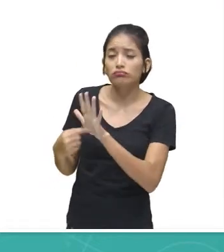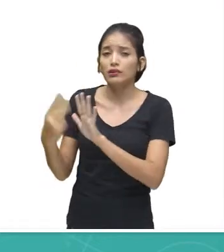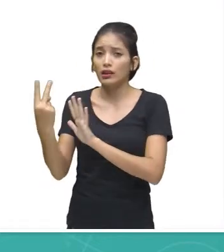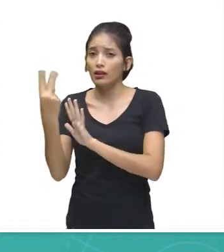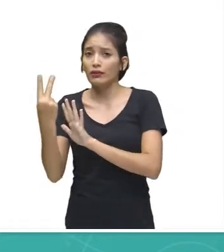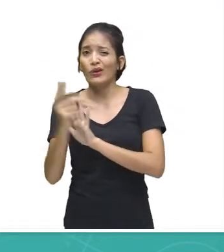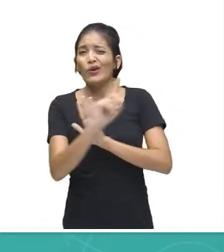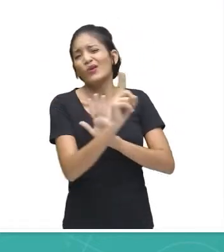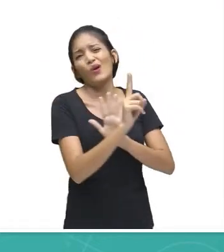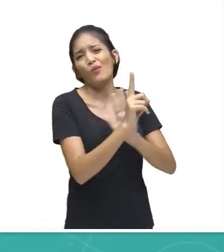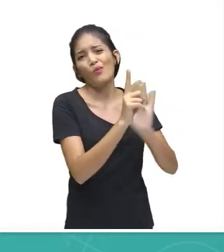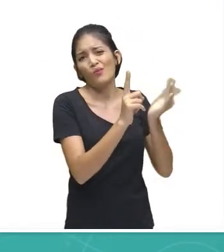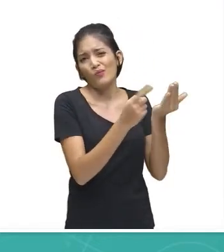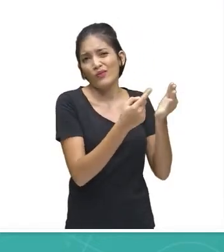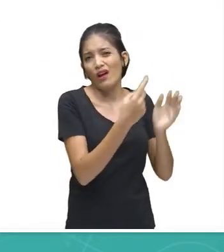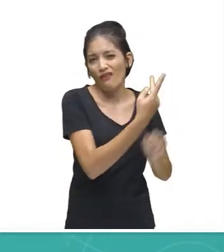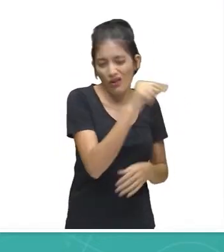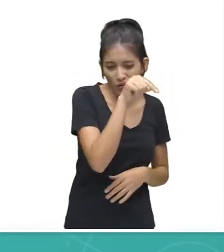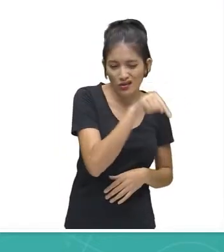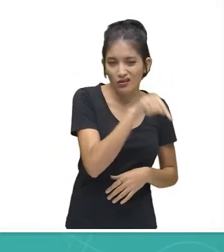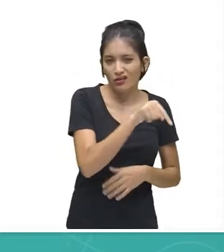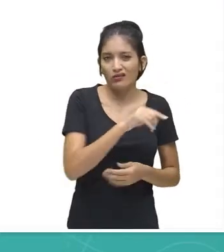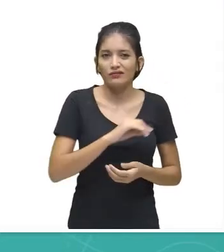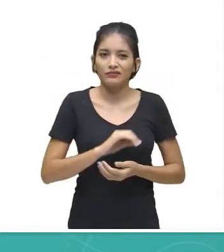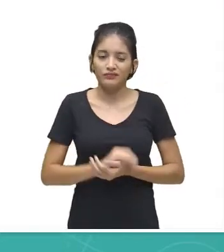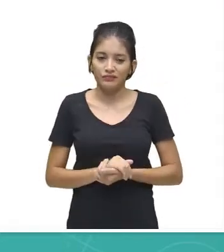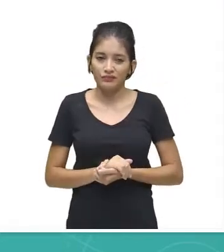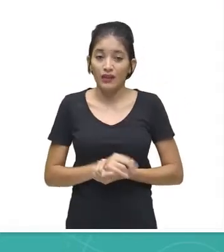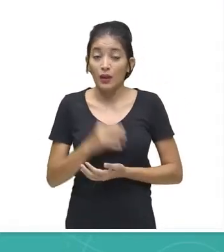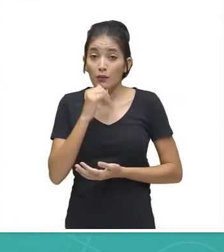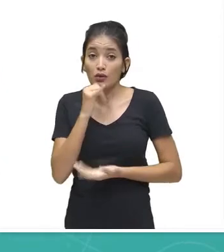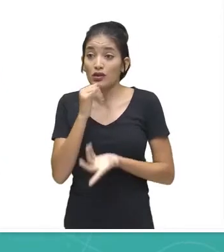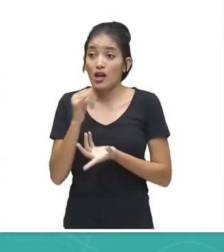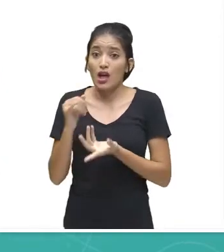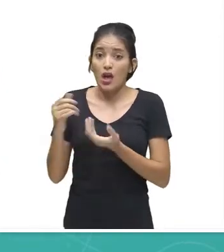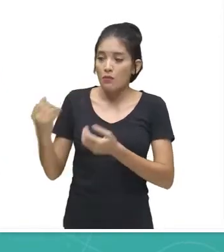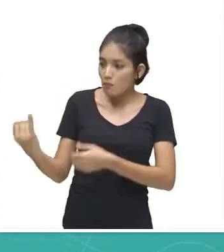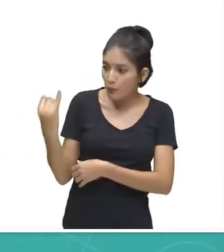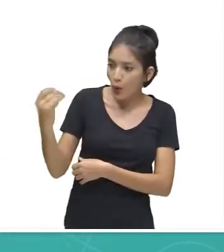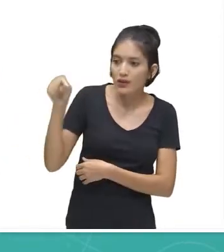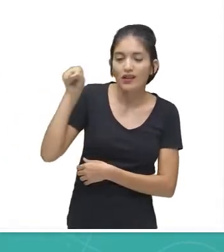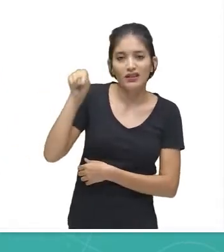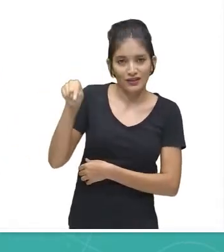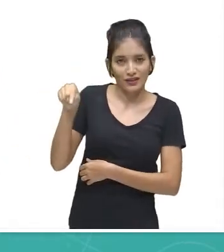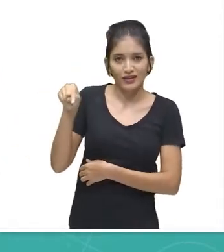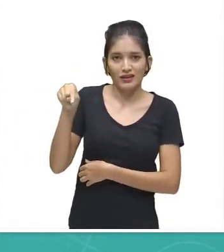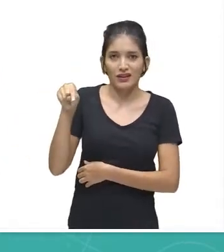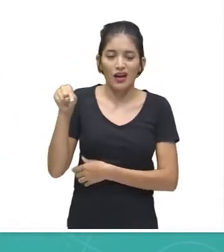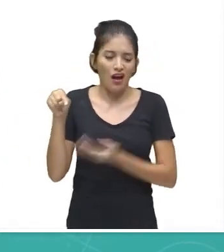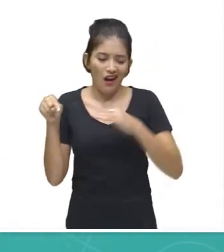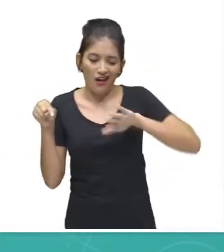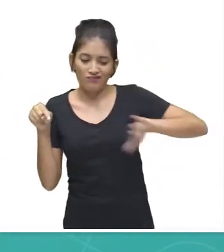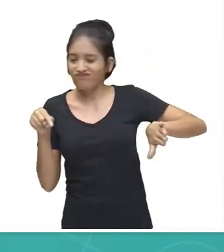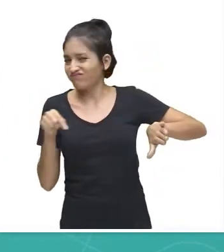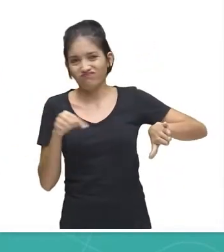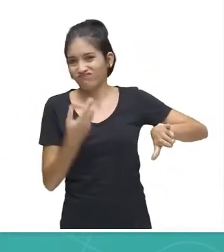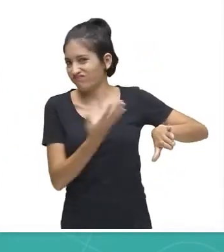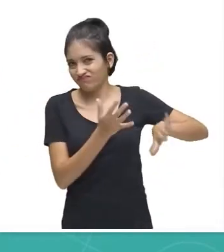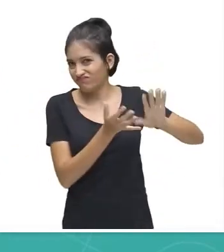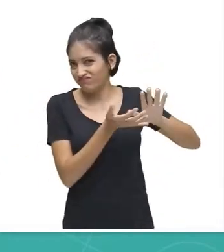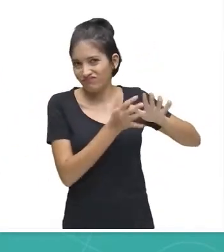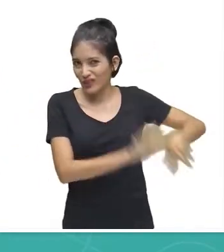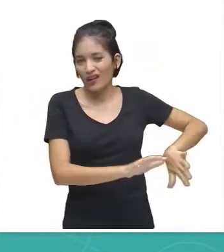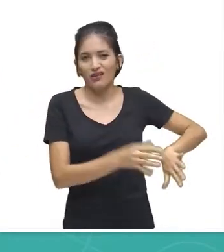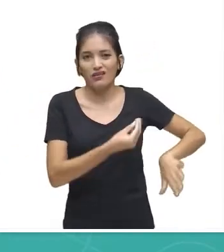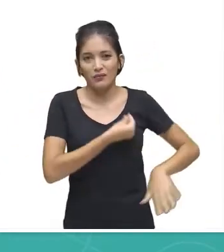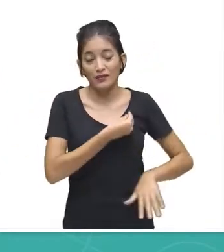não valorizar isto. A mais-valia para algo e descarto algo da minha vida. Por